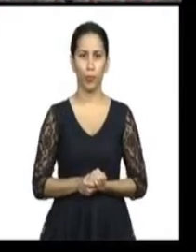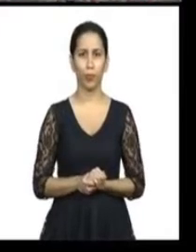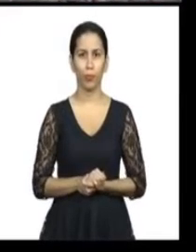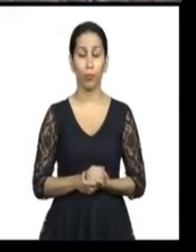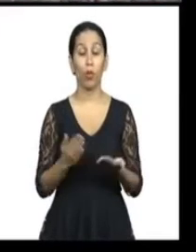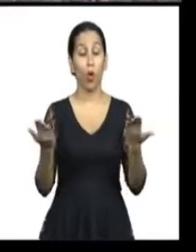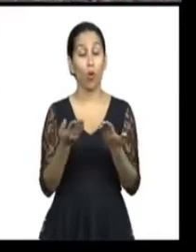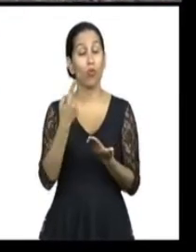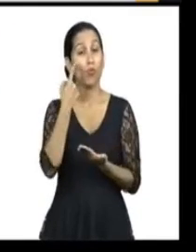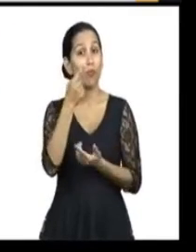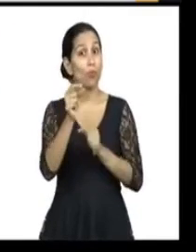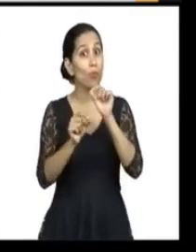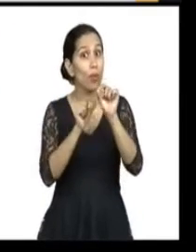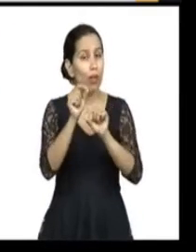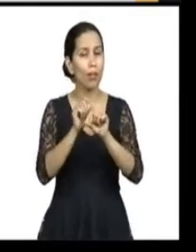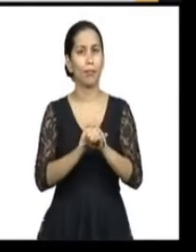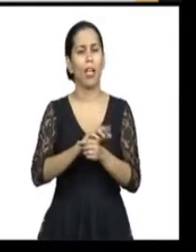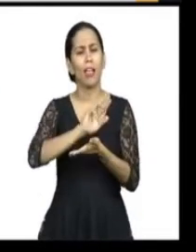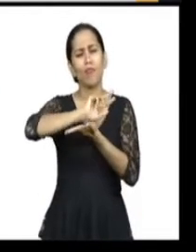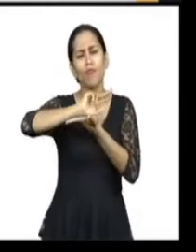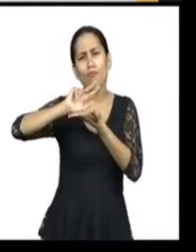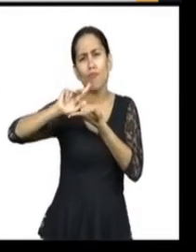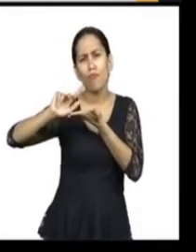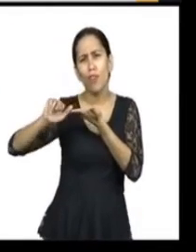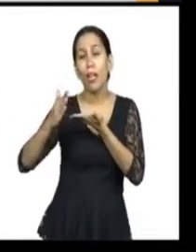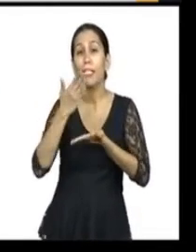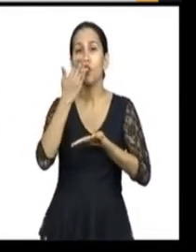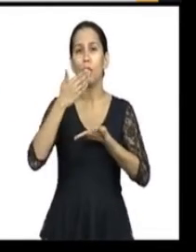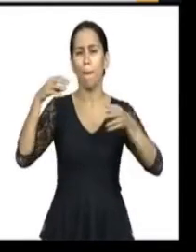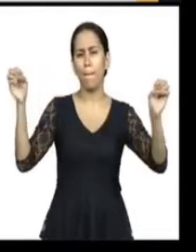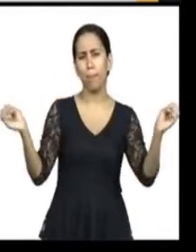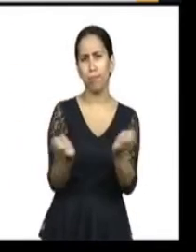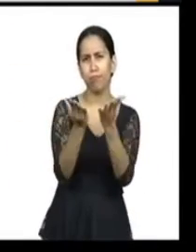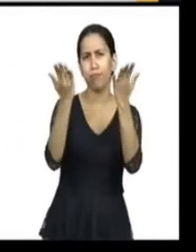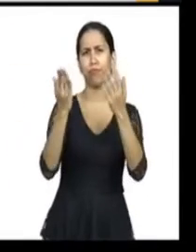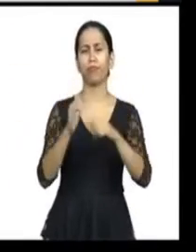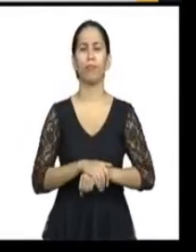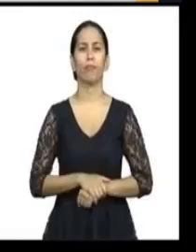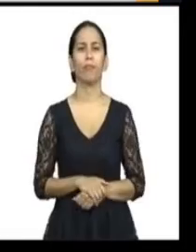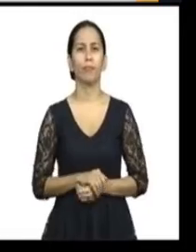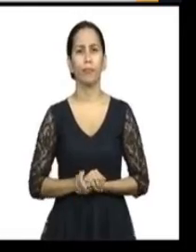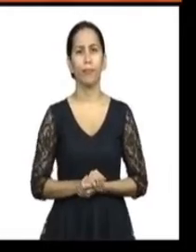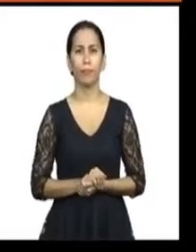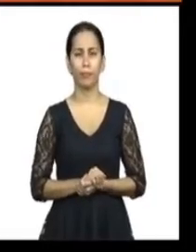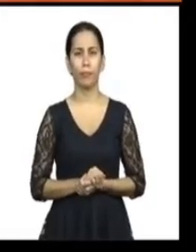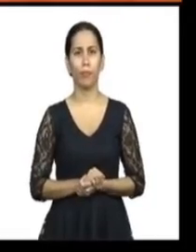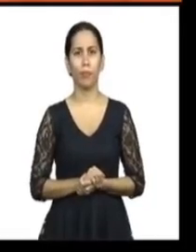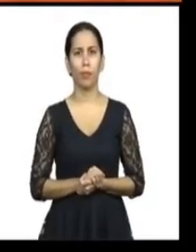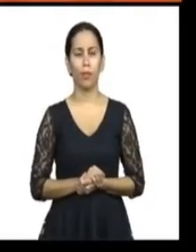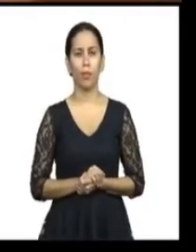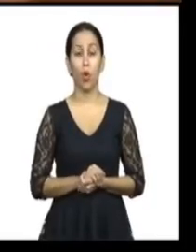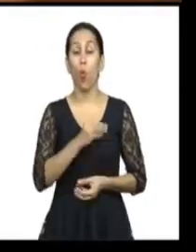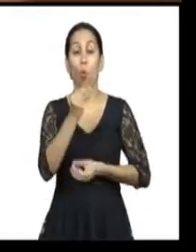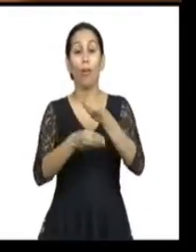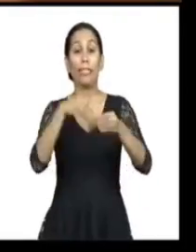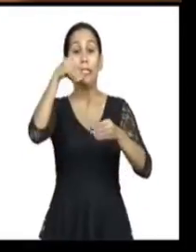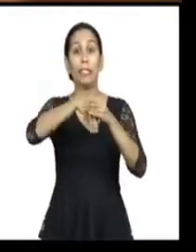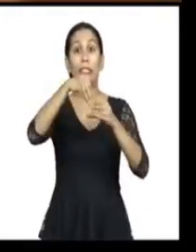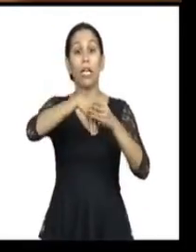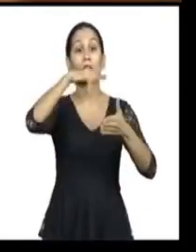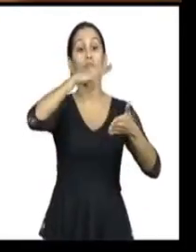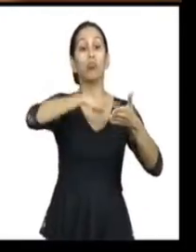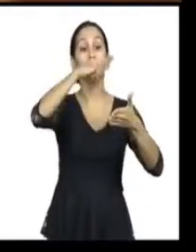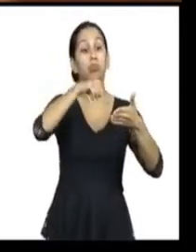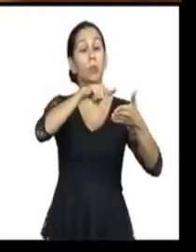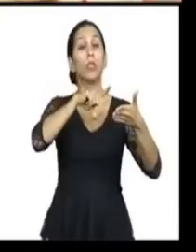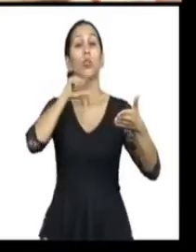Hoje você conferiu os diferentes tipos de explosivos usados no desmonte de rochas, o que deve fazer parte do